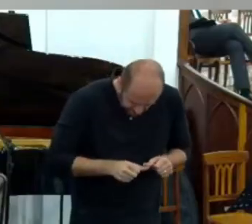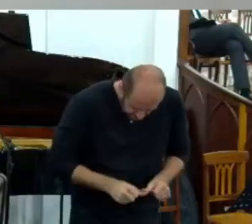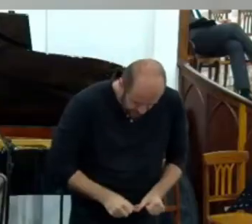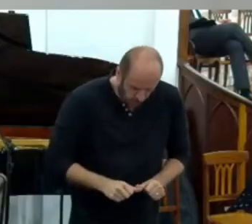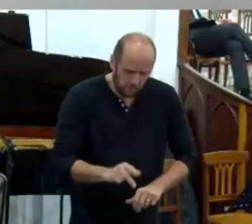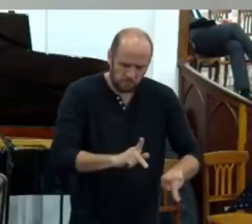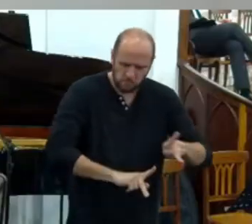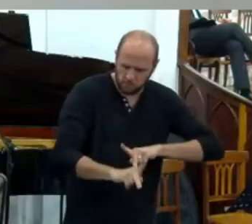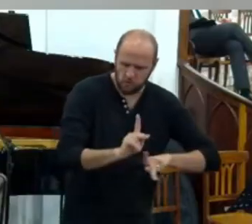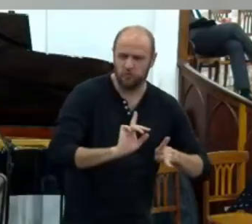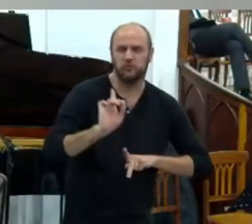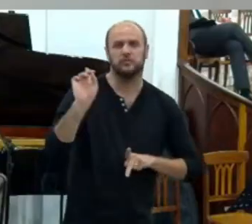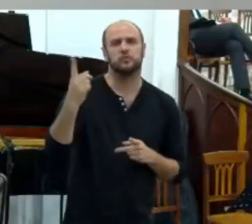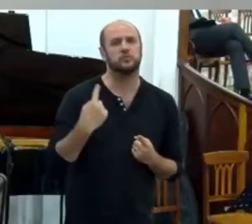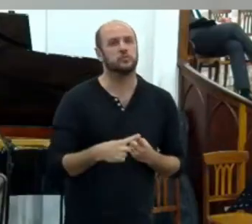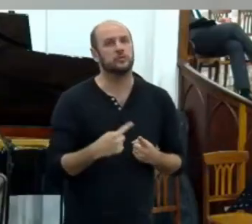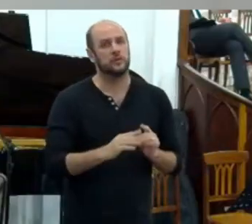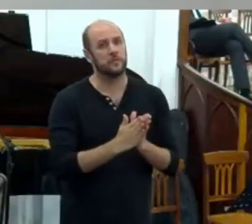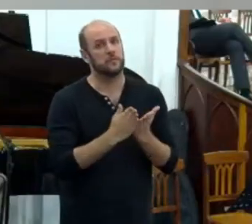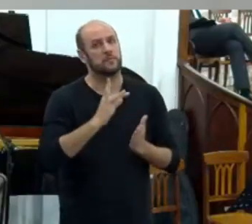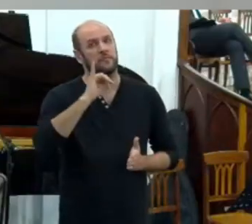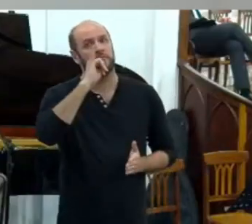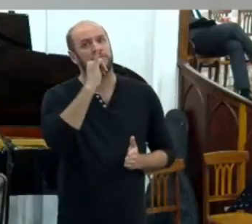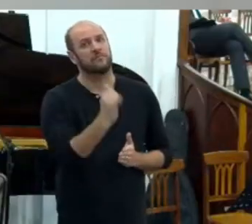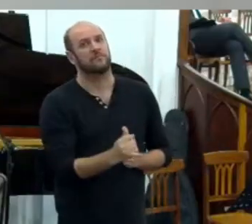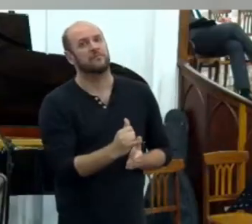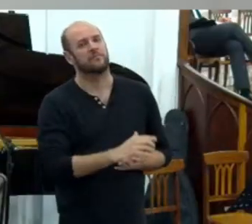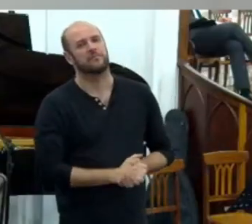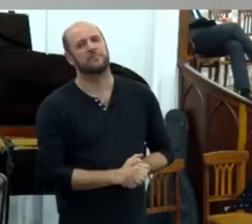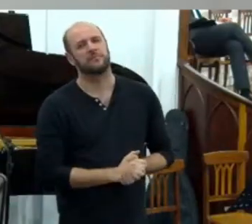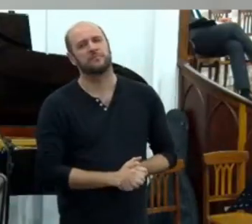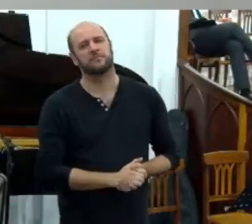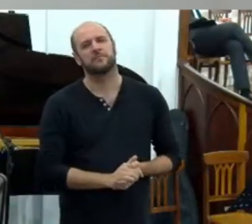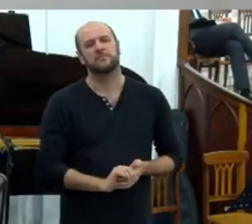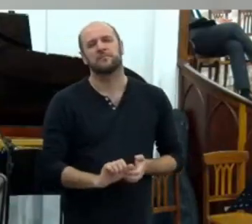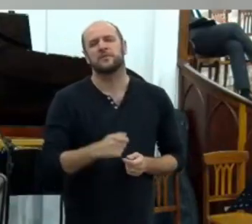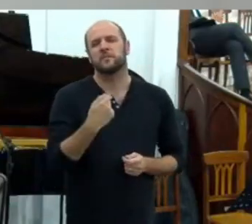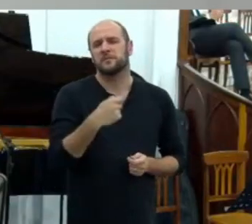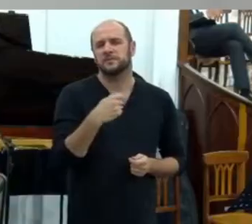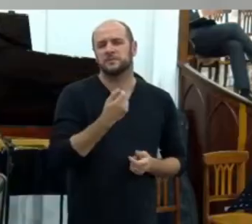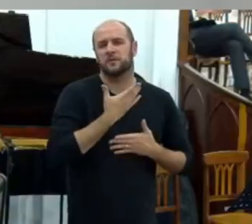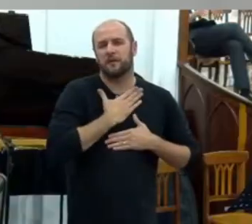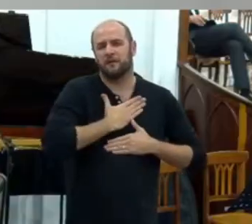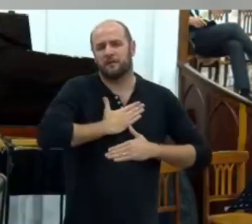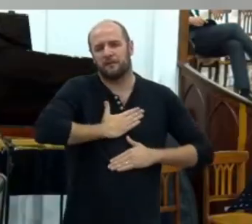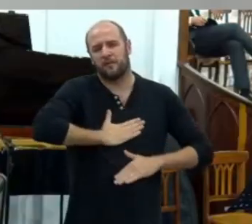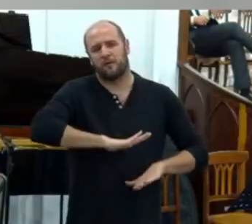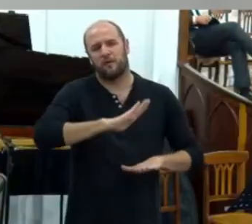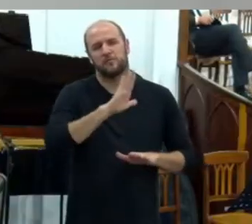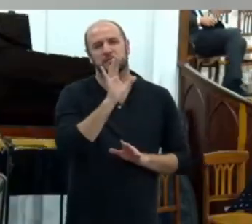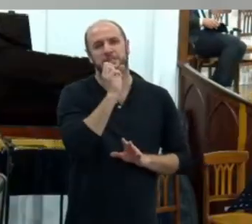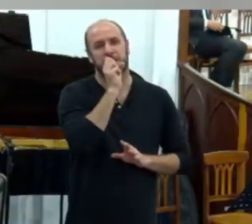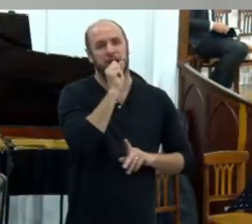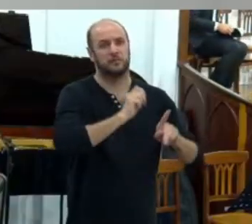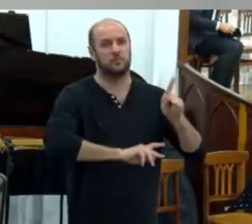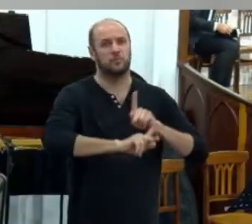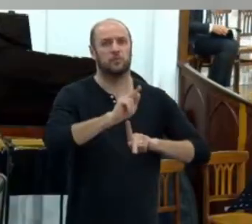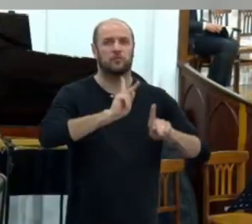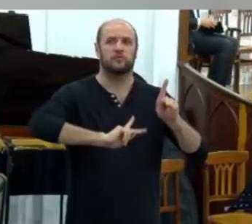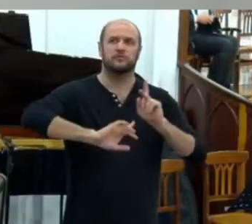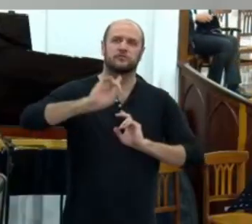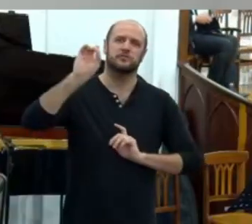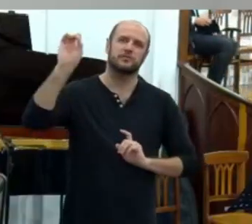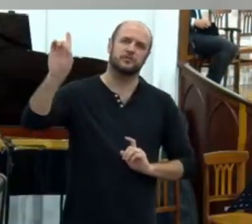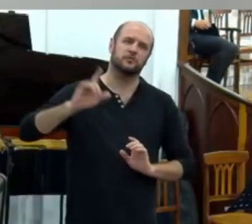ao povo de Deus, porque o texto diz: resta um repouso sabático para o povo de Deus.